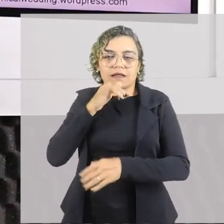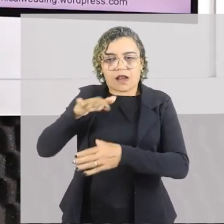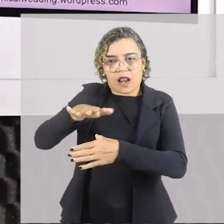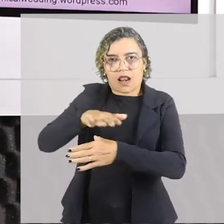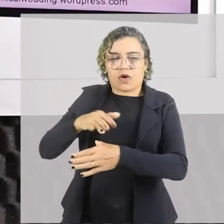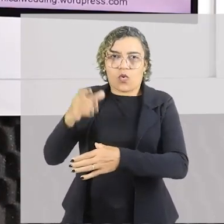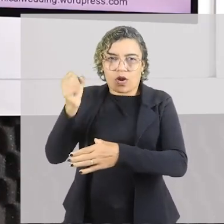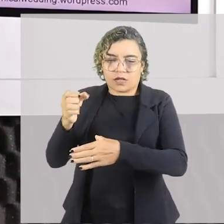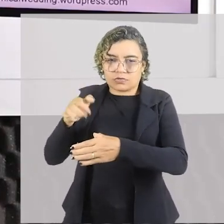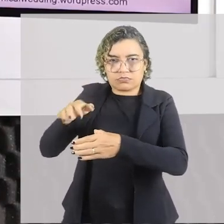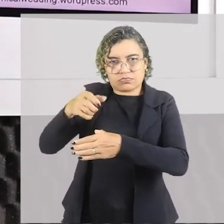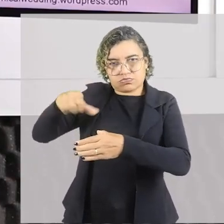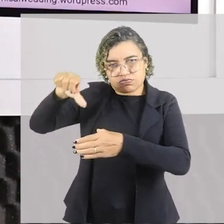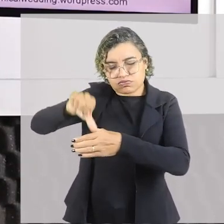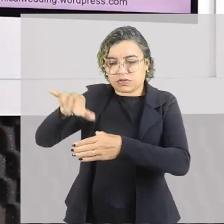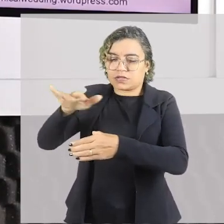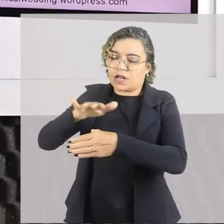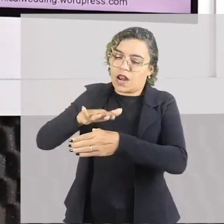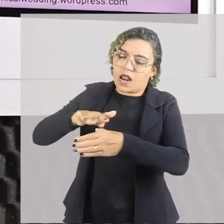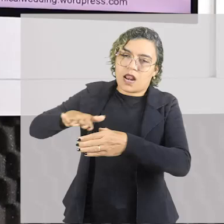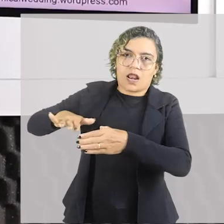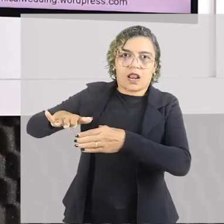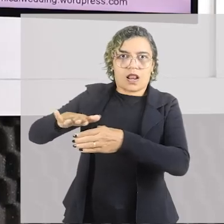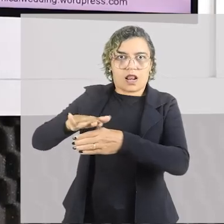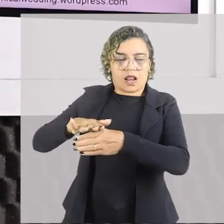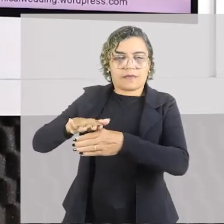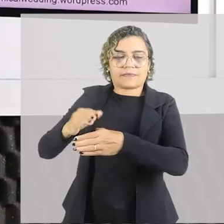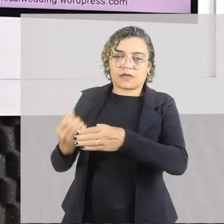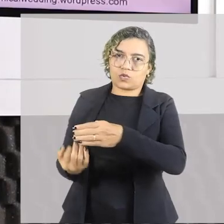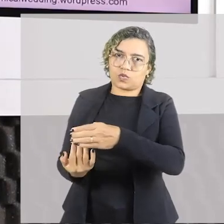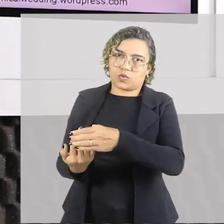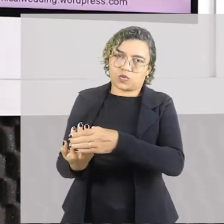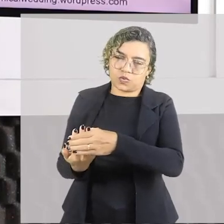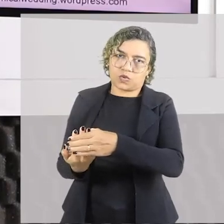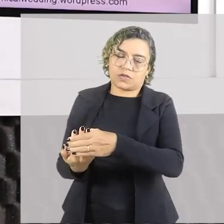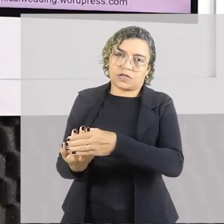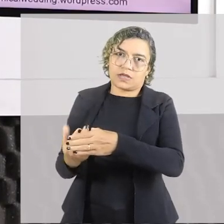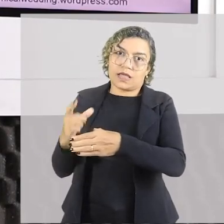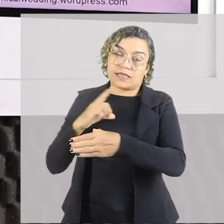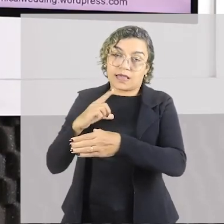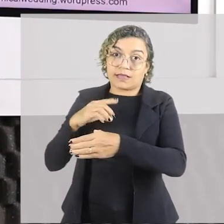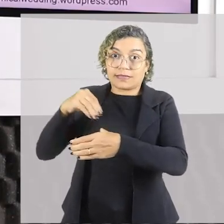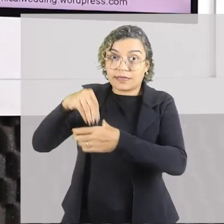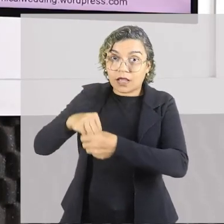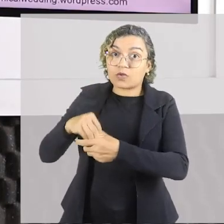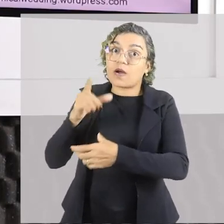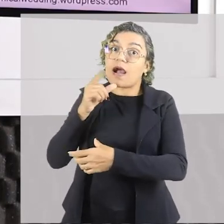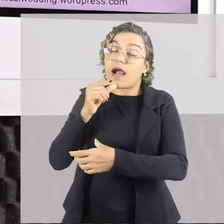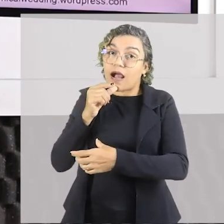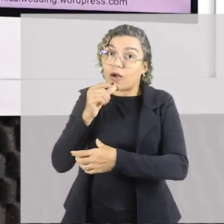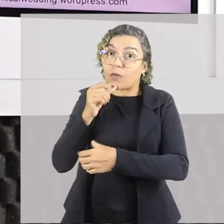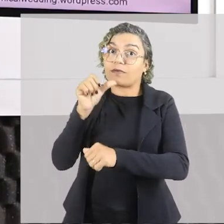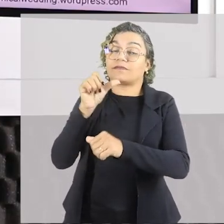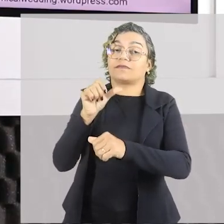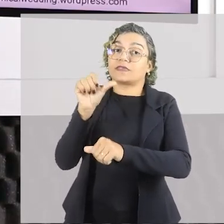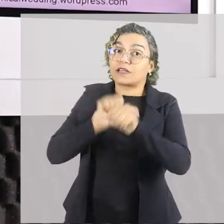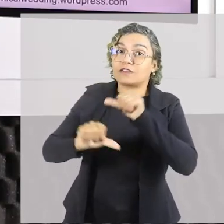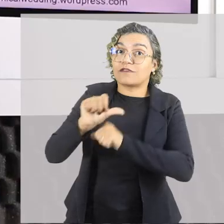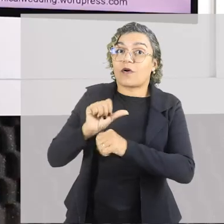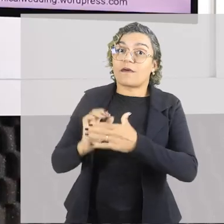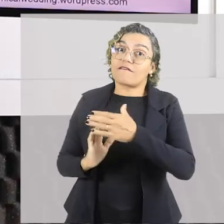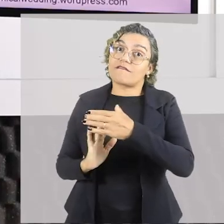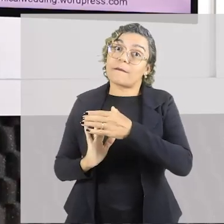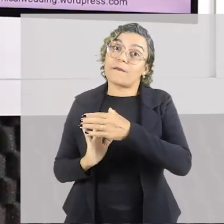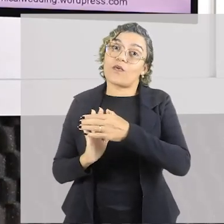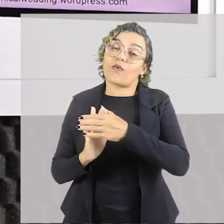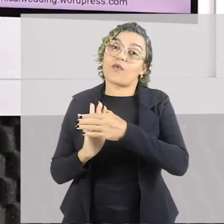né? Aquela gordurazinha por cima. Só que eu continuo esquentando o leite e no leite tem água. Essa água vira vapor. Esse vapor quer